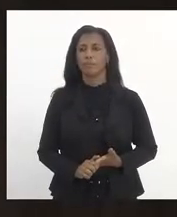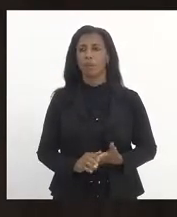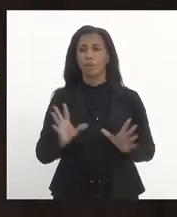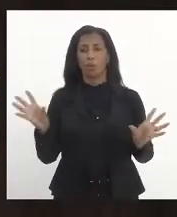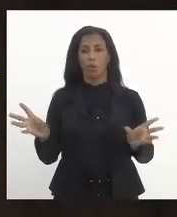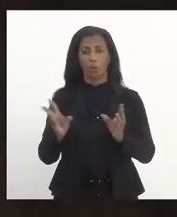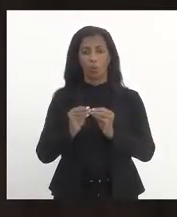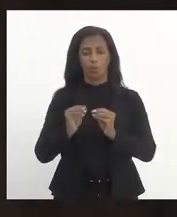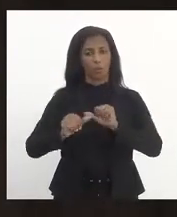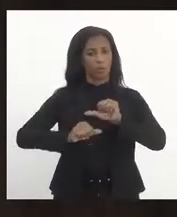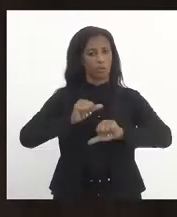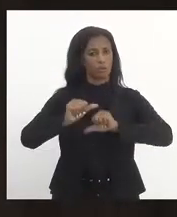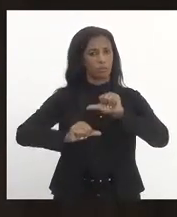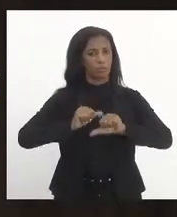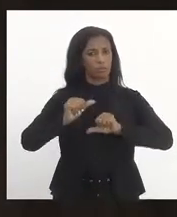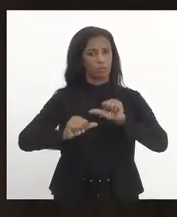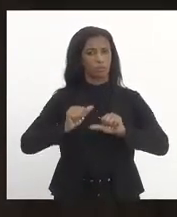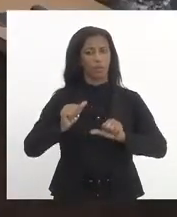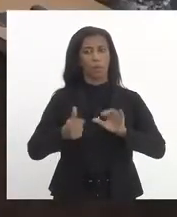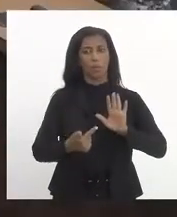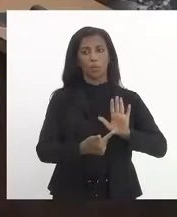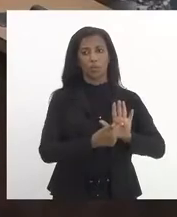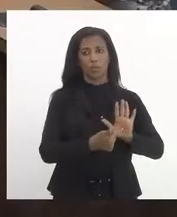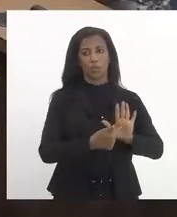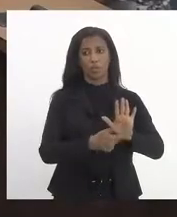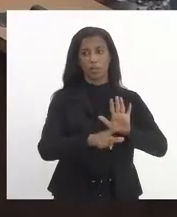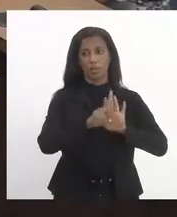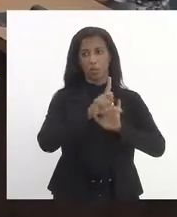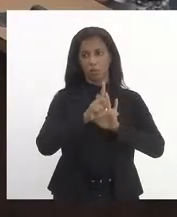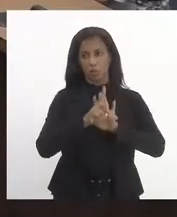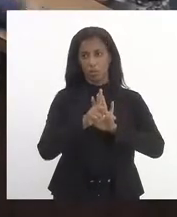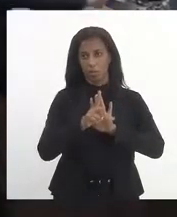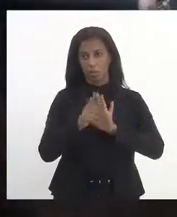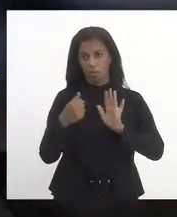concluindo por transformação de indicação legislativa. Estou consultando Vossa Excelência